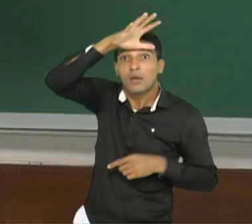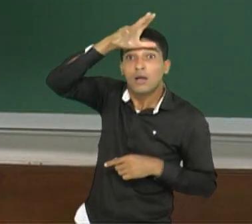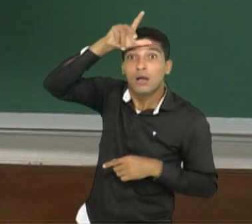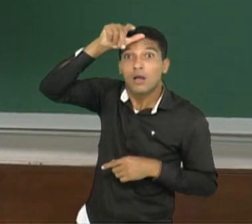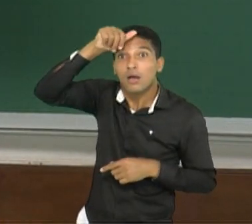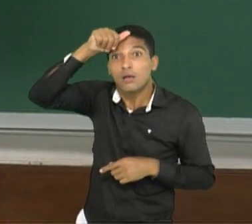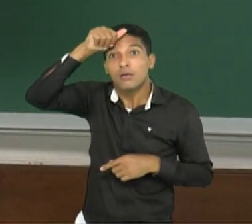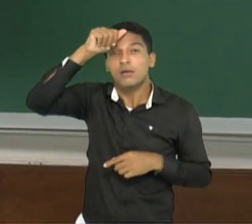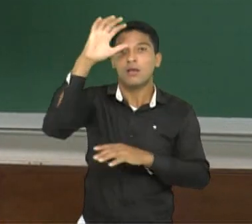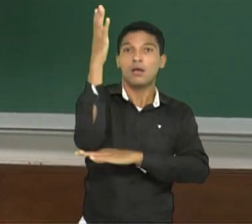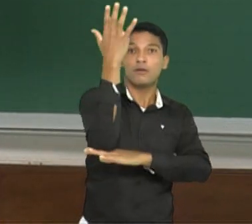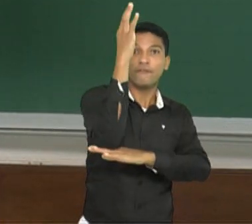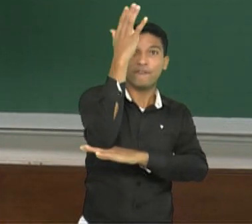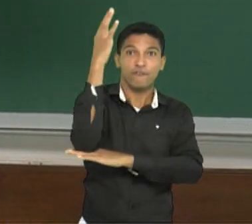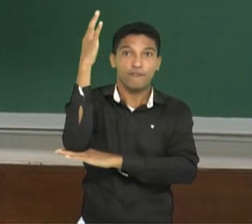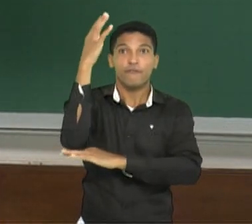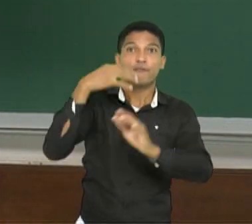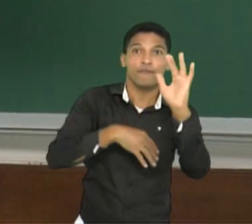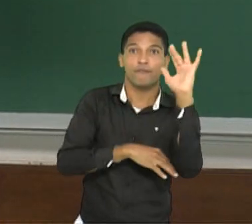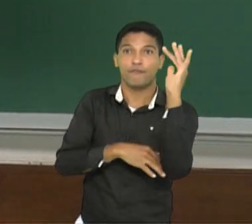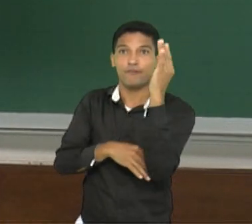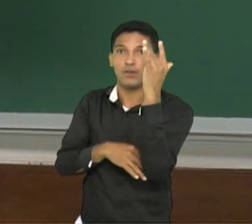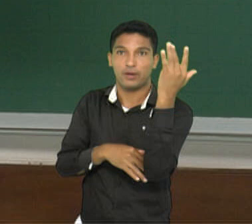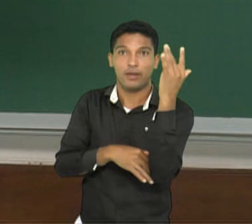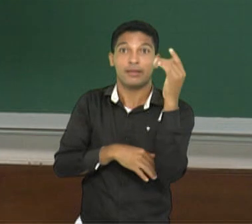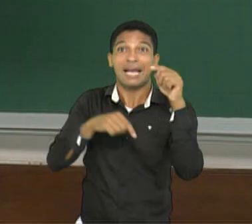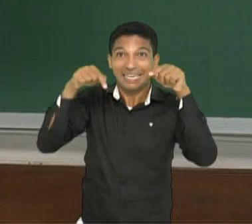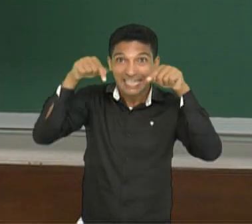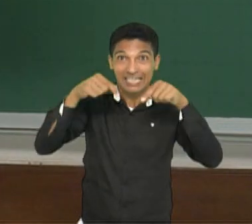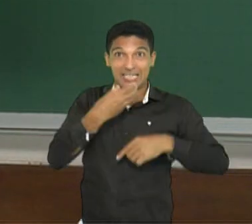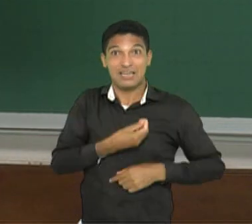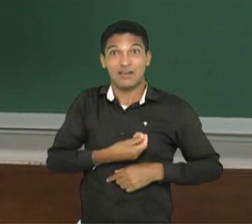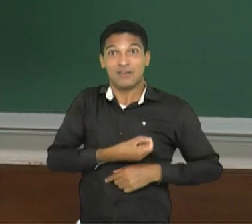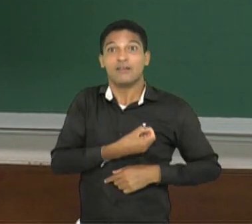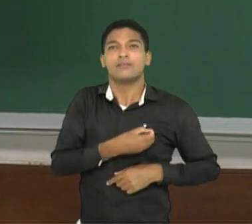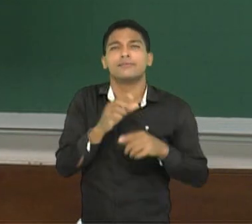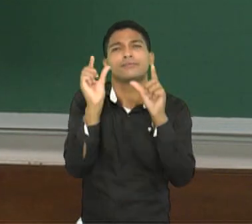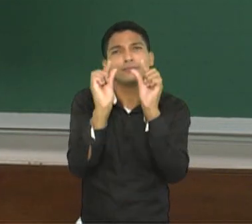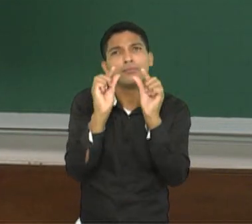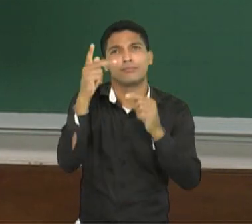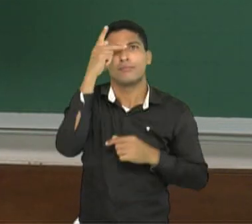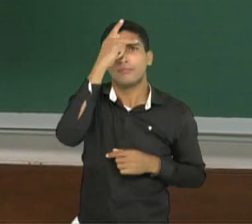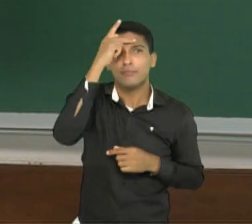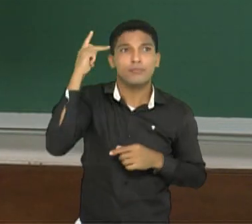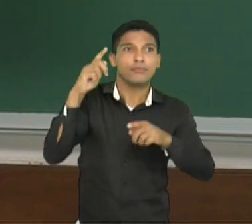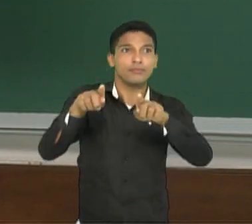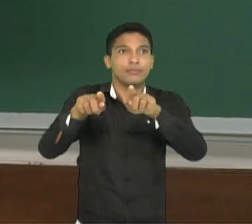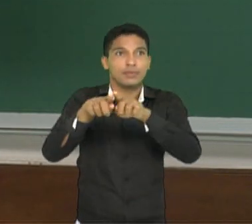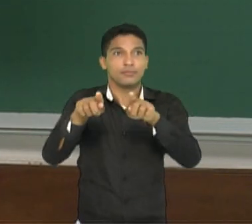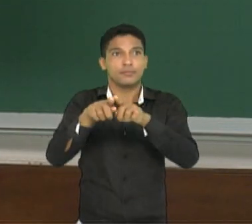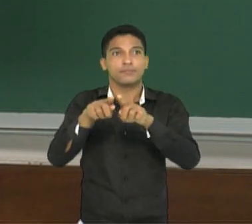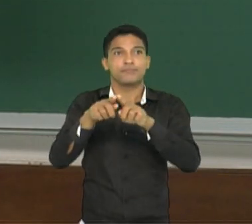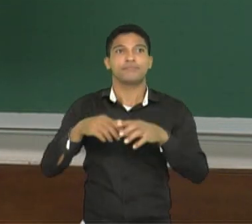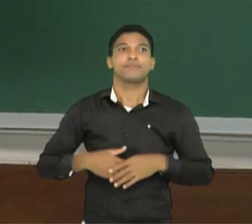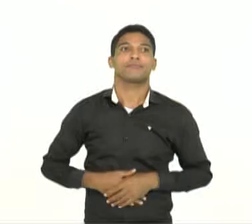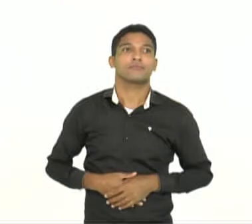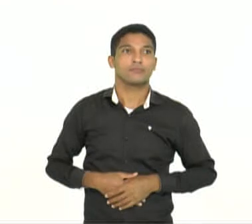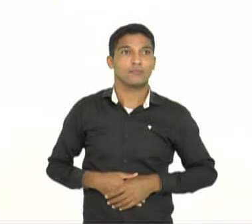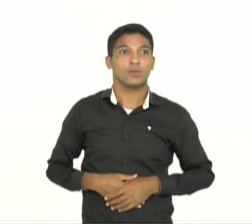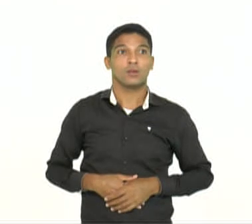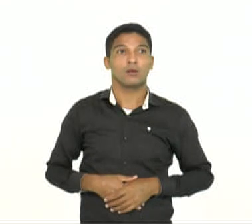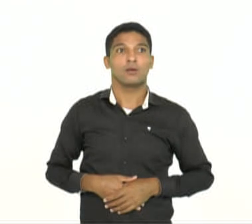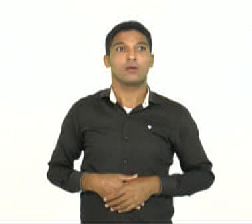como o território brasileiro foi ocupado ao longo da história, que a gente estudou muito bem a respeito disso. E, em alguns casos, nós vamos ter a